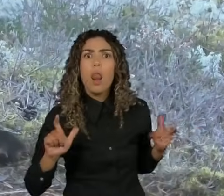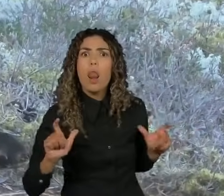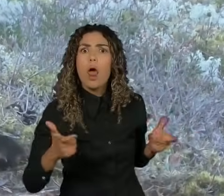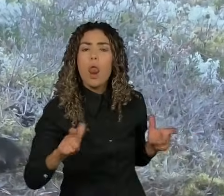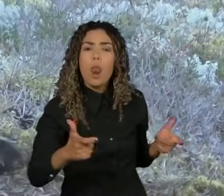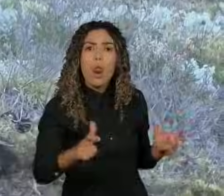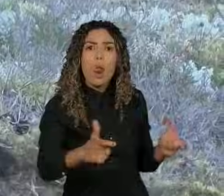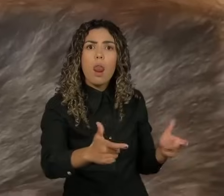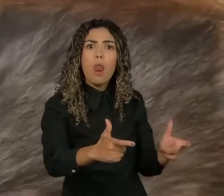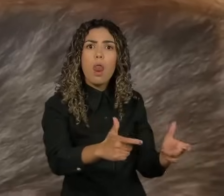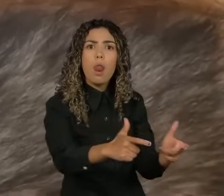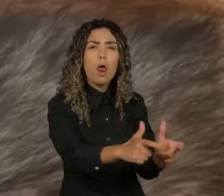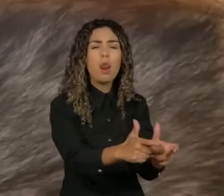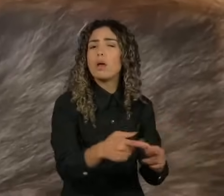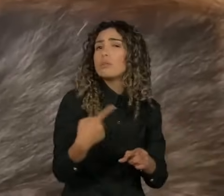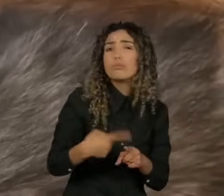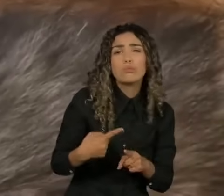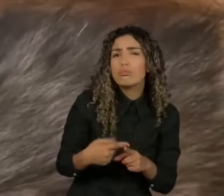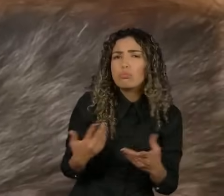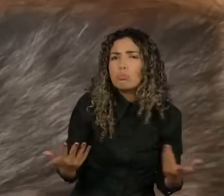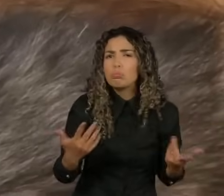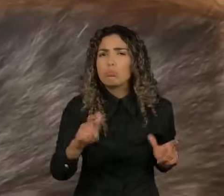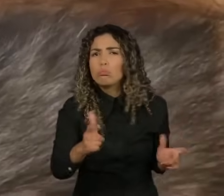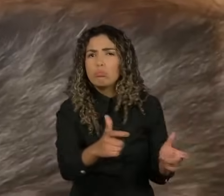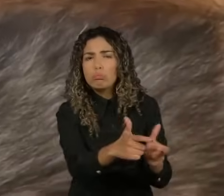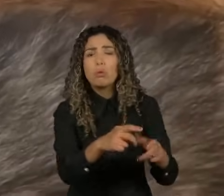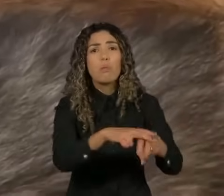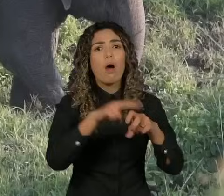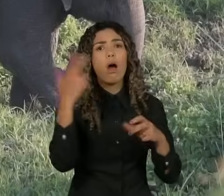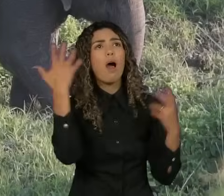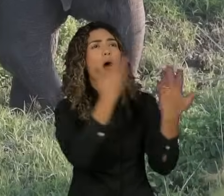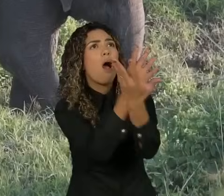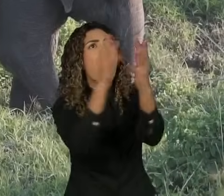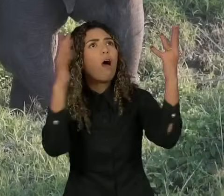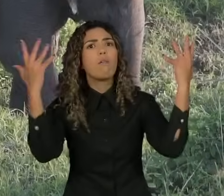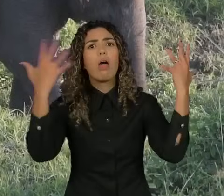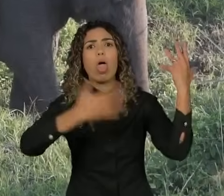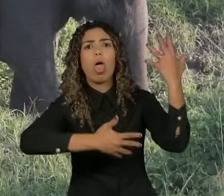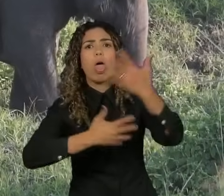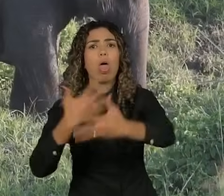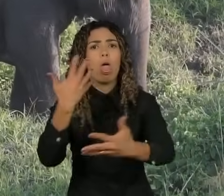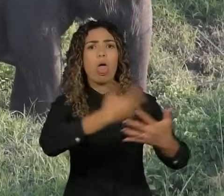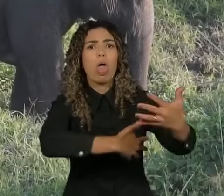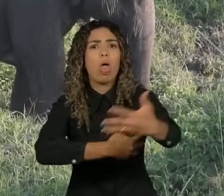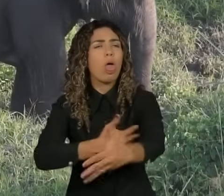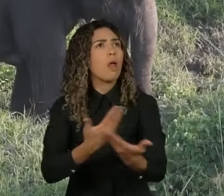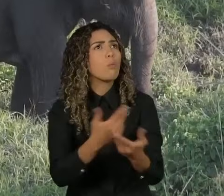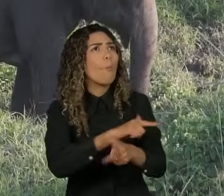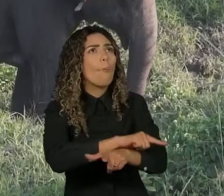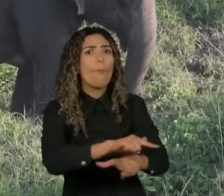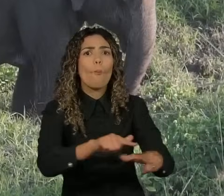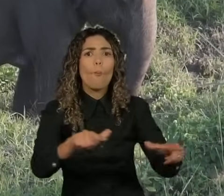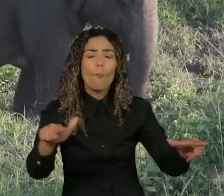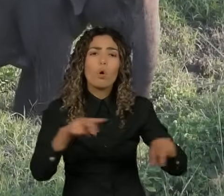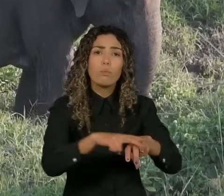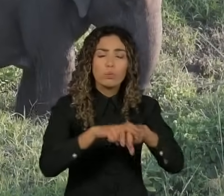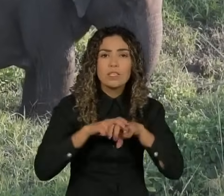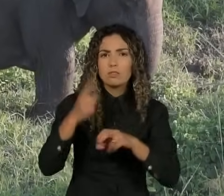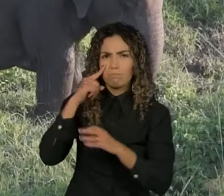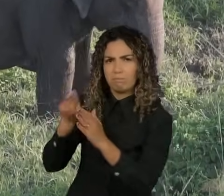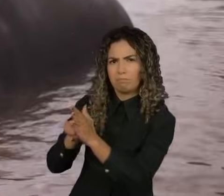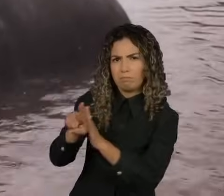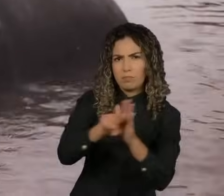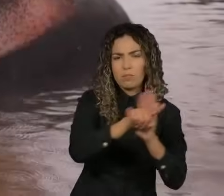causa principalmente da destruição das áreas de florestas. Outro estudo recente, este da Dinamarca,